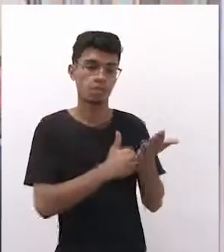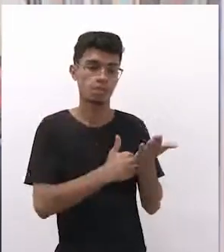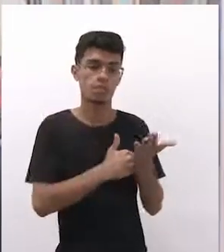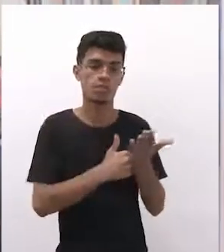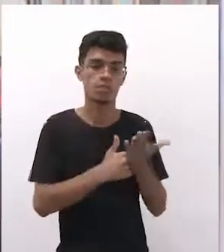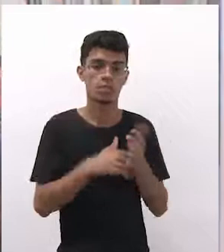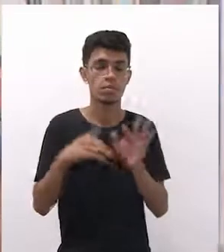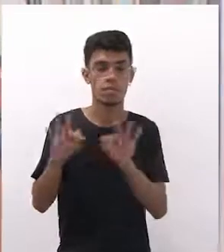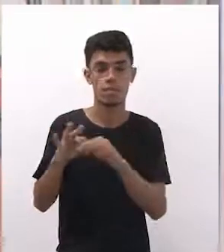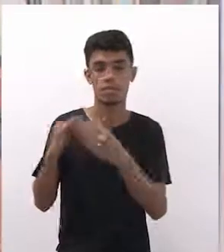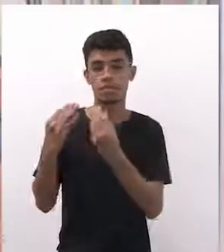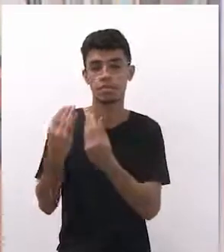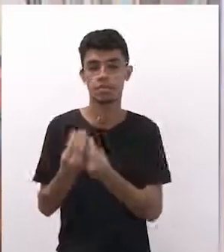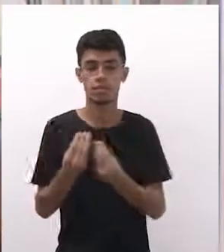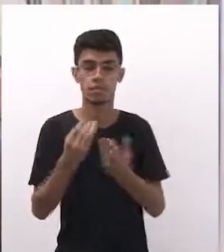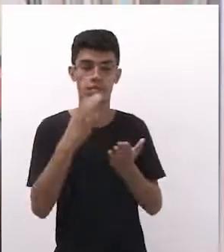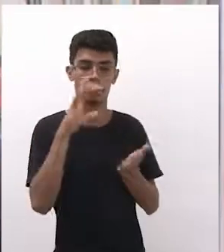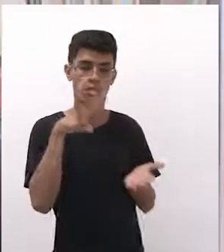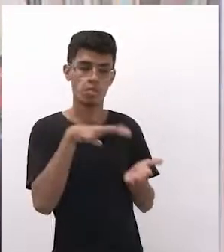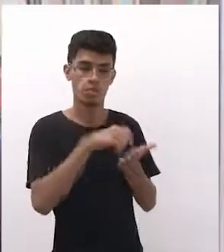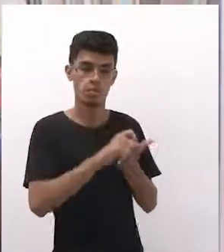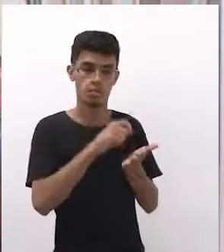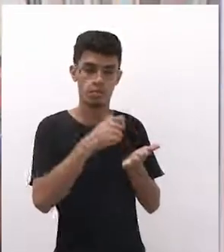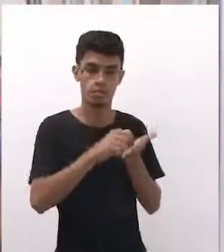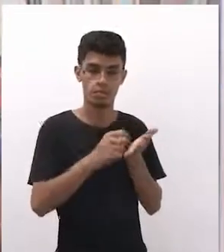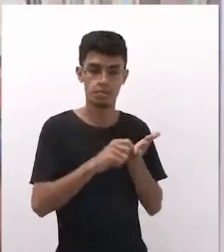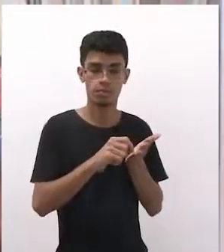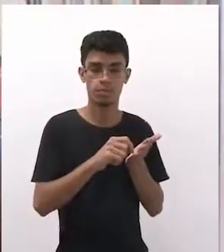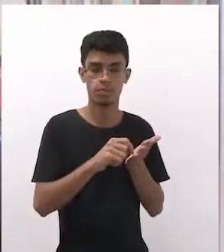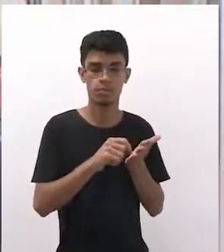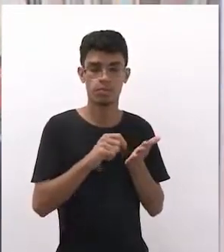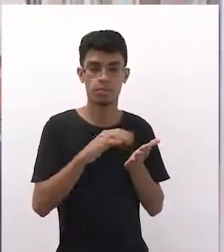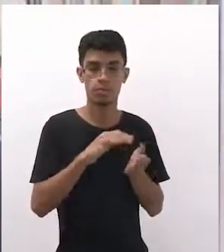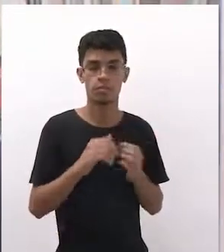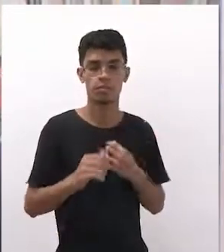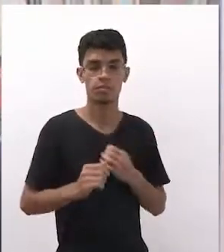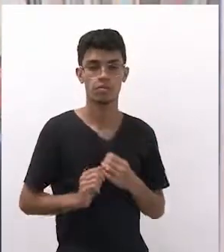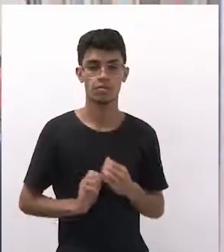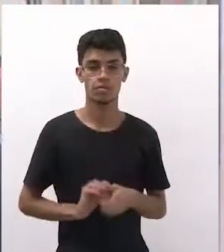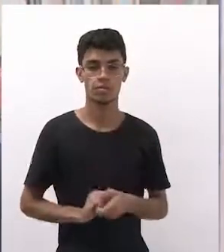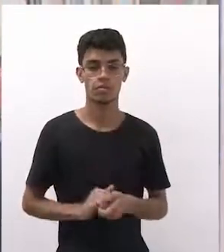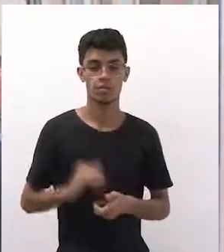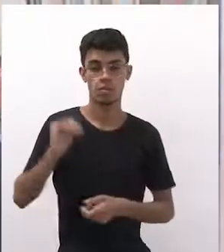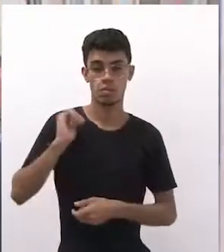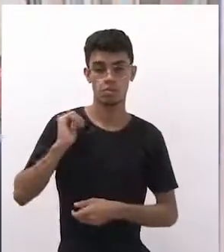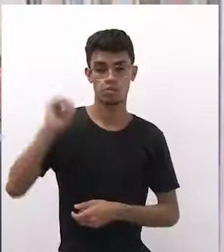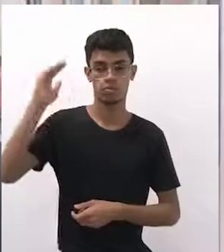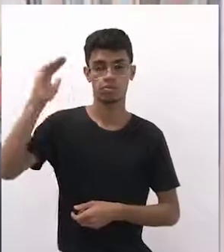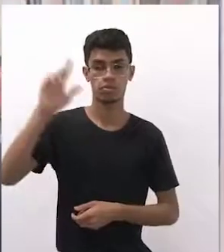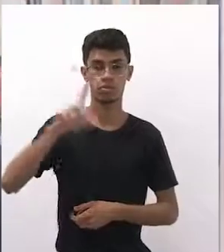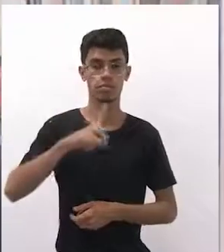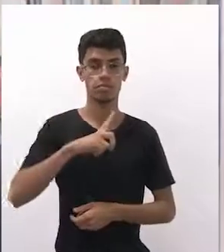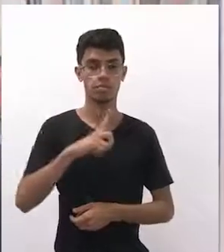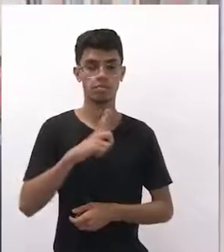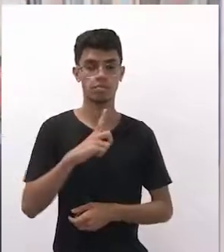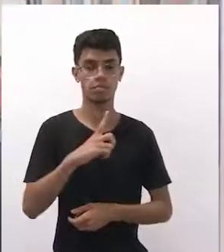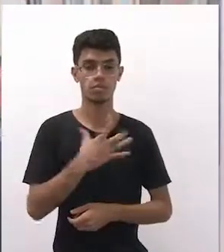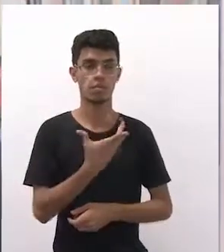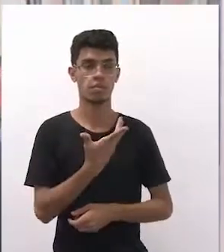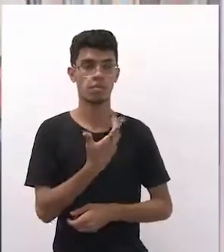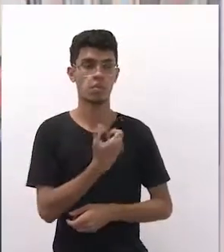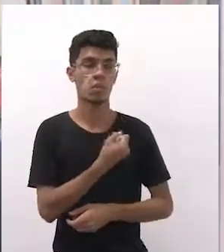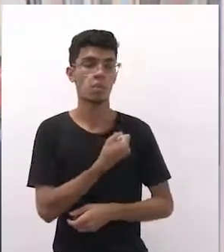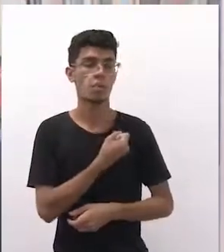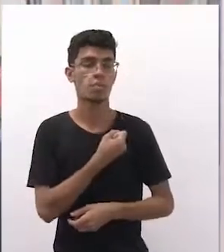uma família, né? O contrato, o adulto, né? E esse adulto, porque ele tem um número X